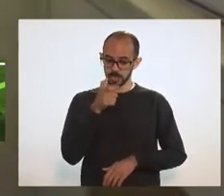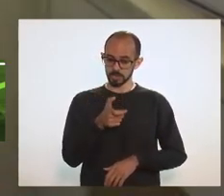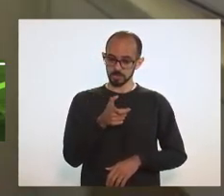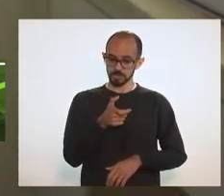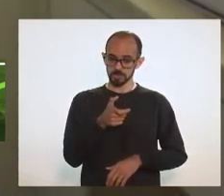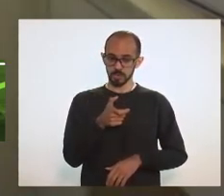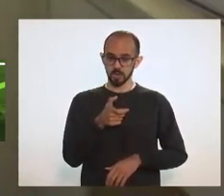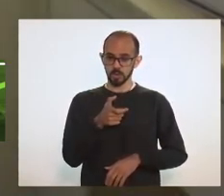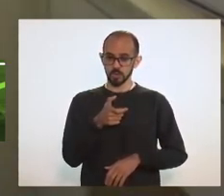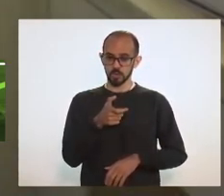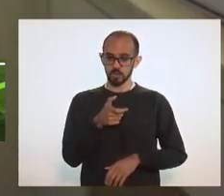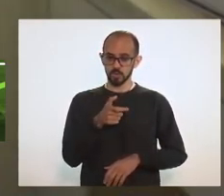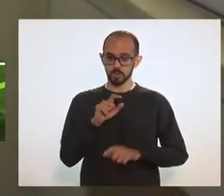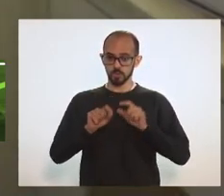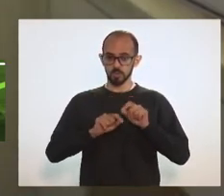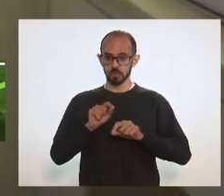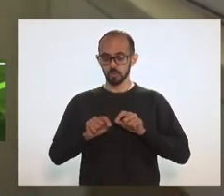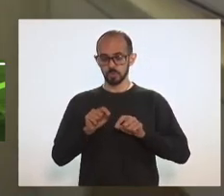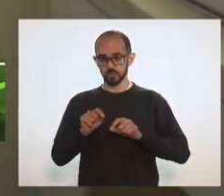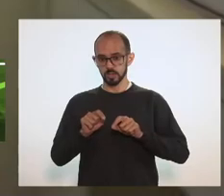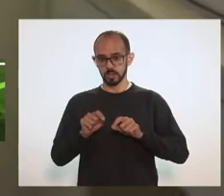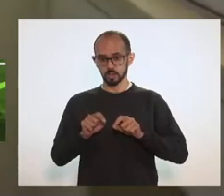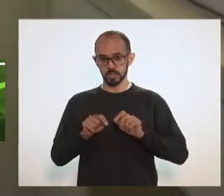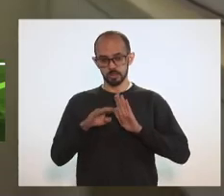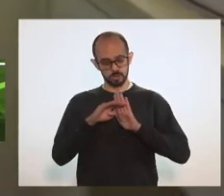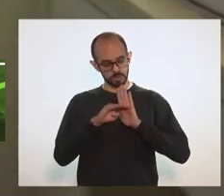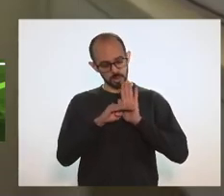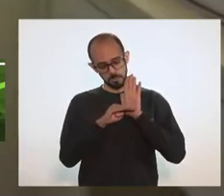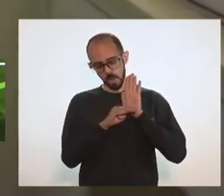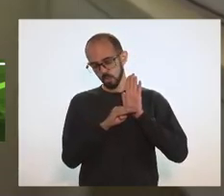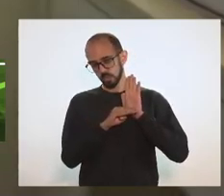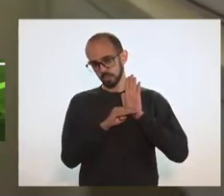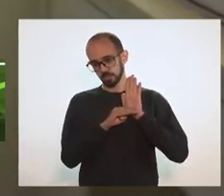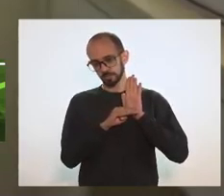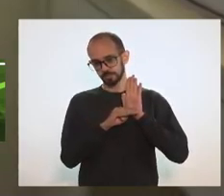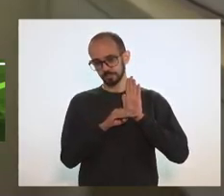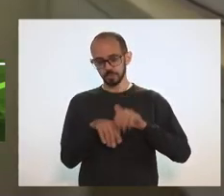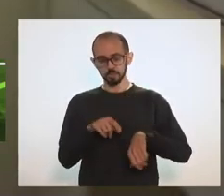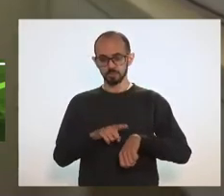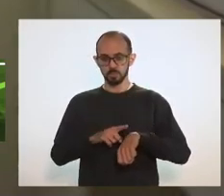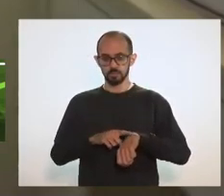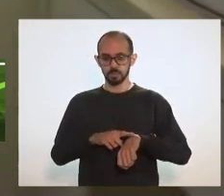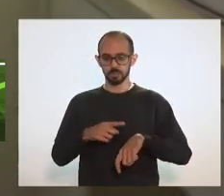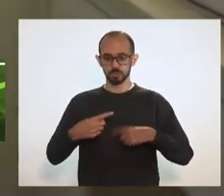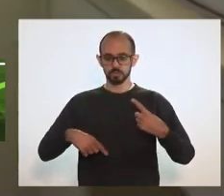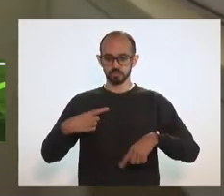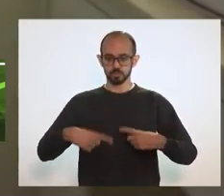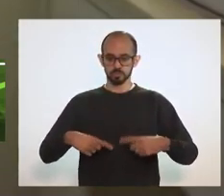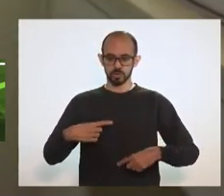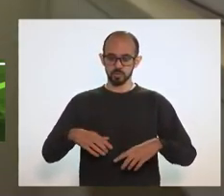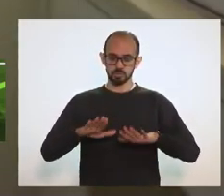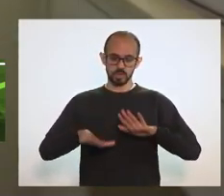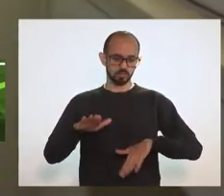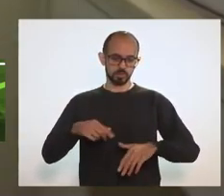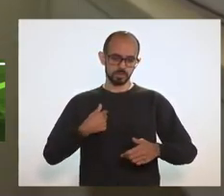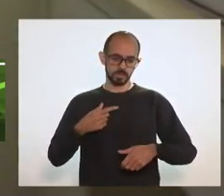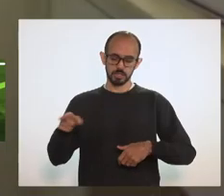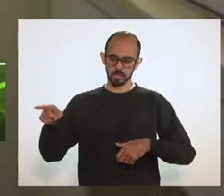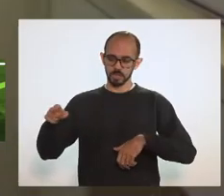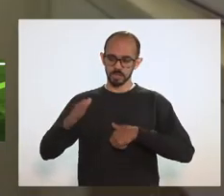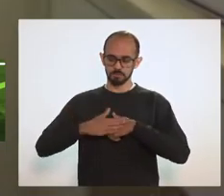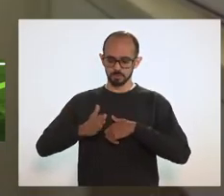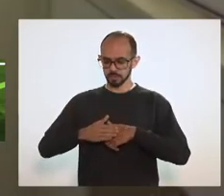é sinal que a assessoria do relator encaminhou um parecer que